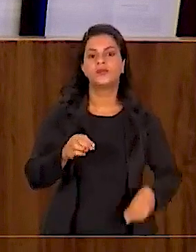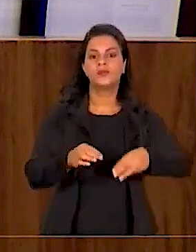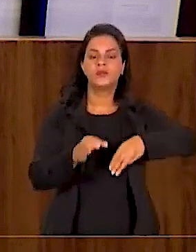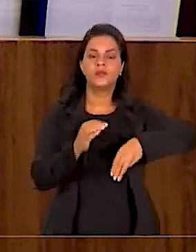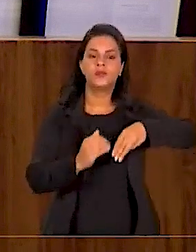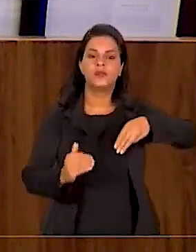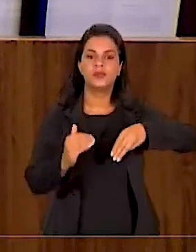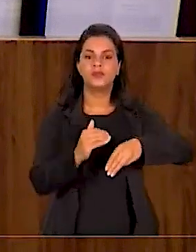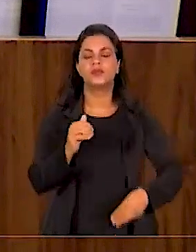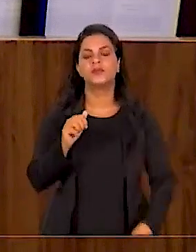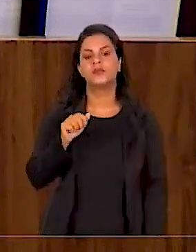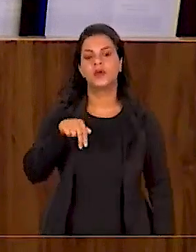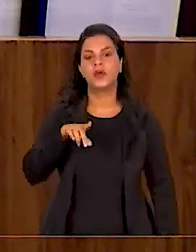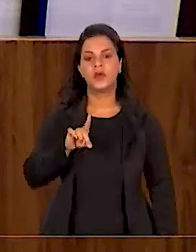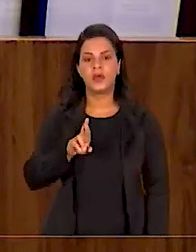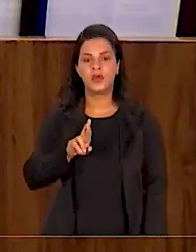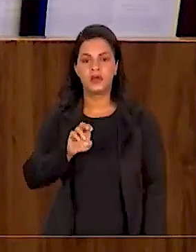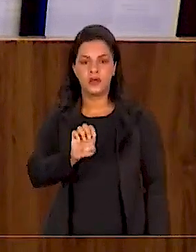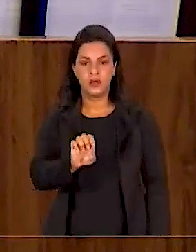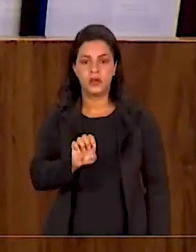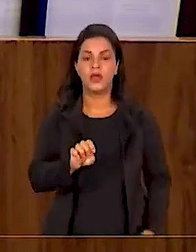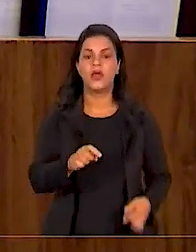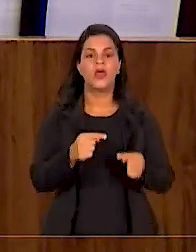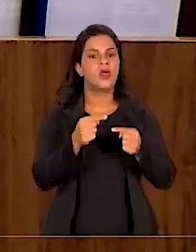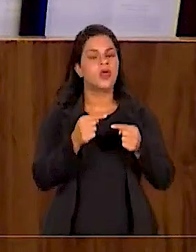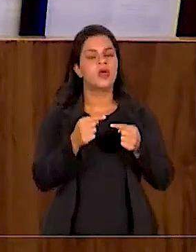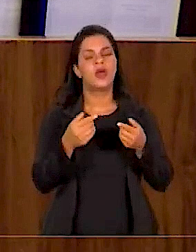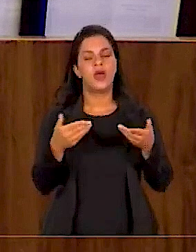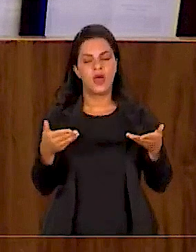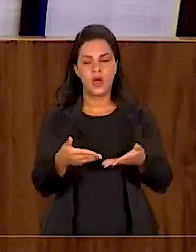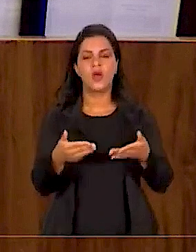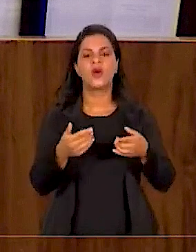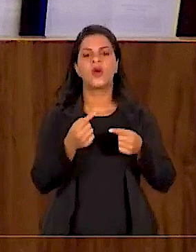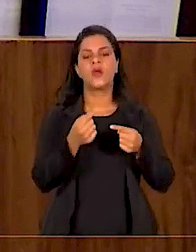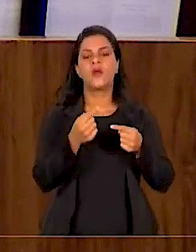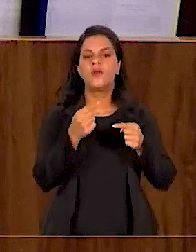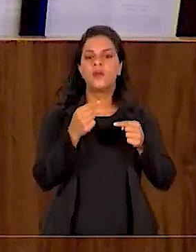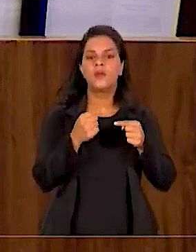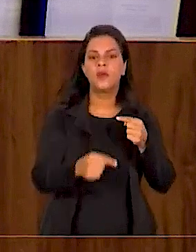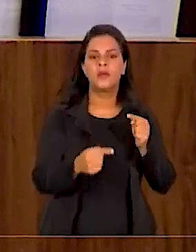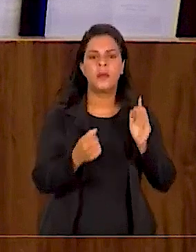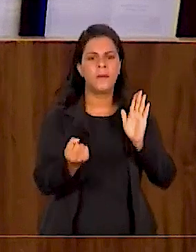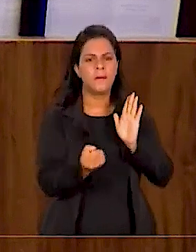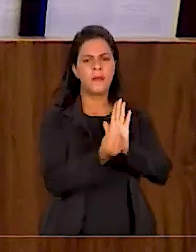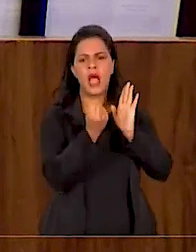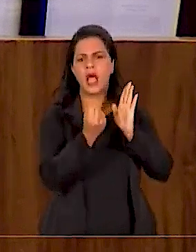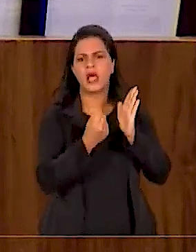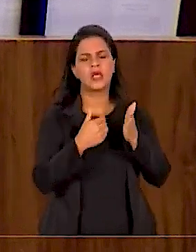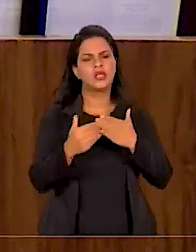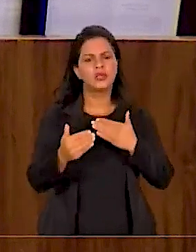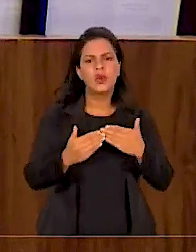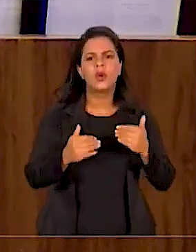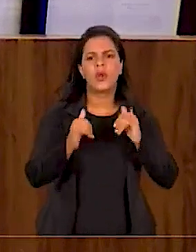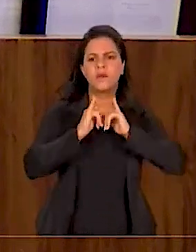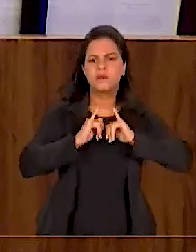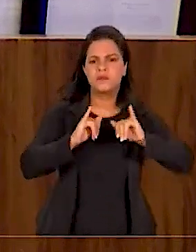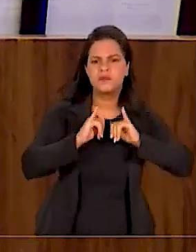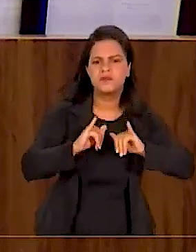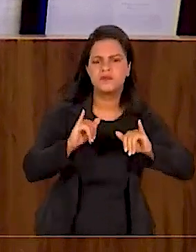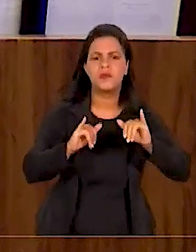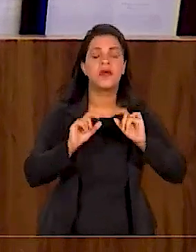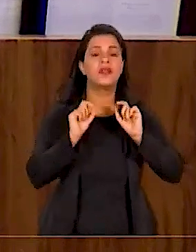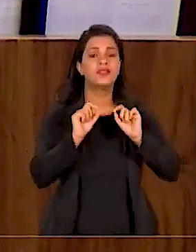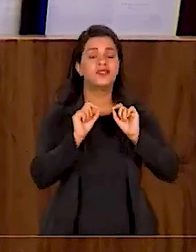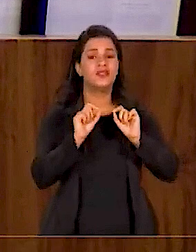marcas, produtos e siglas de empresas, o TSE reforçou por unanimidade que esses elementos não podem ser utilizados em peças